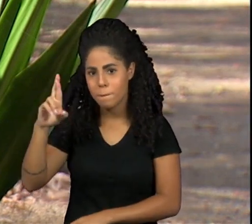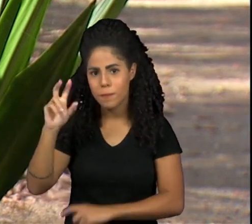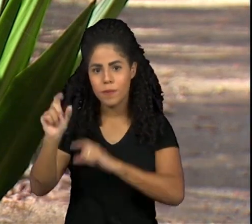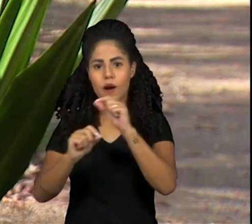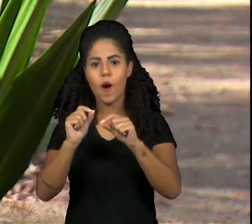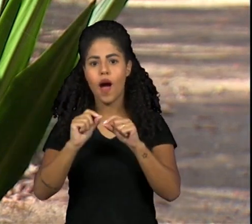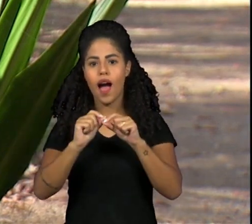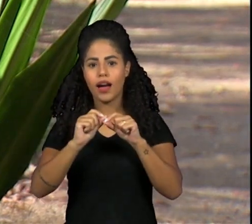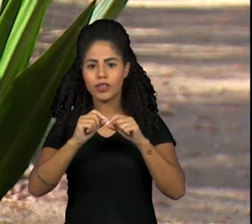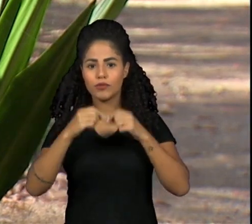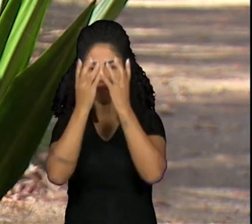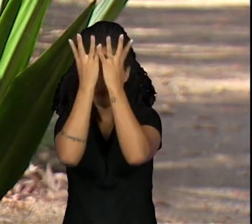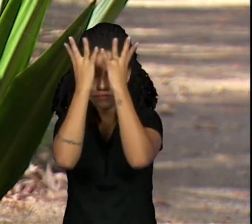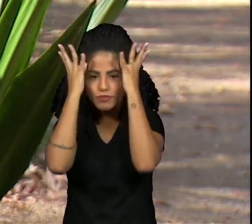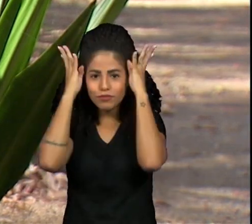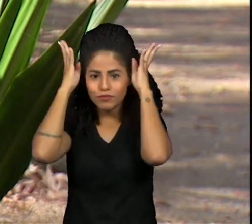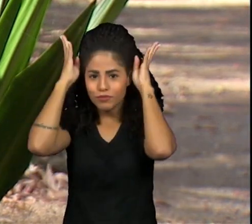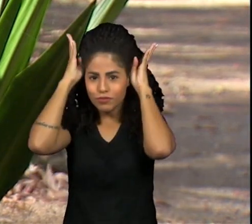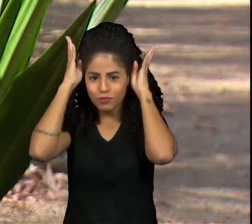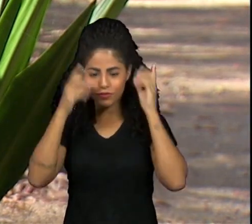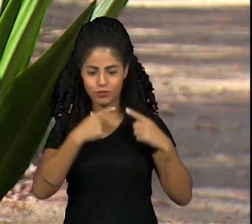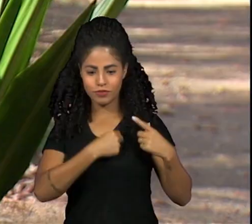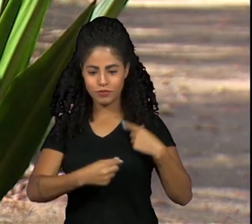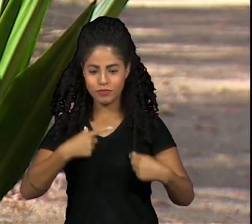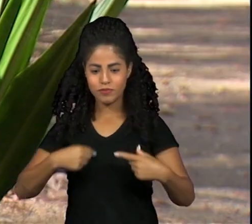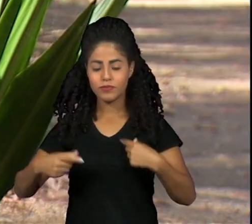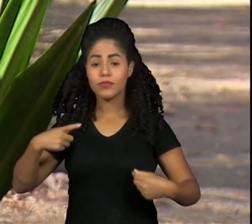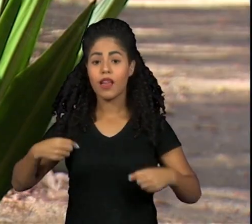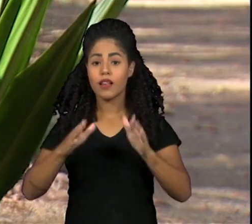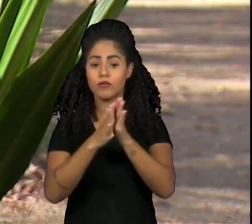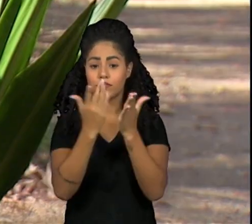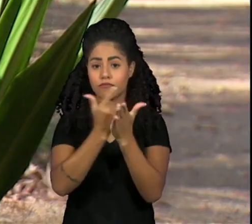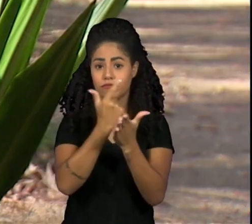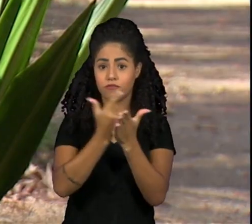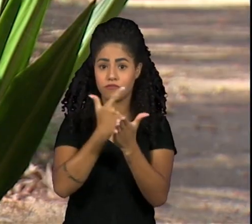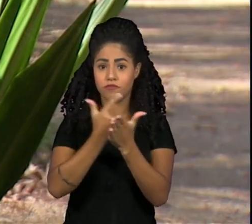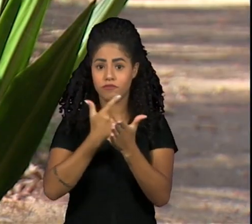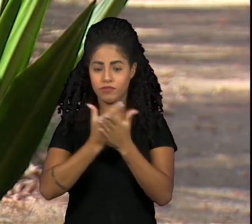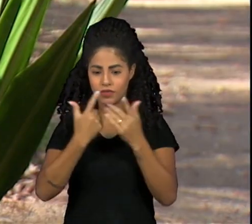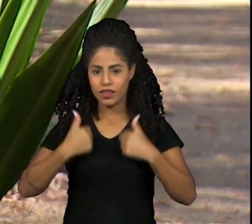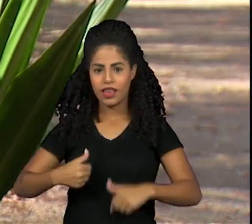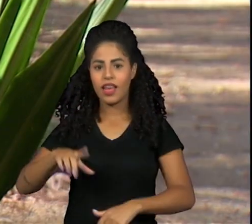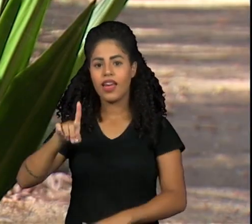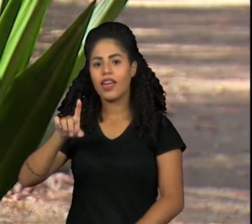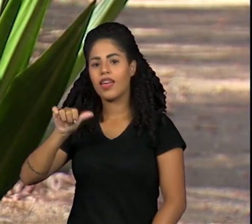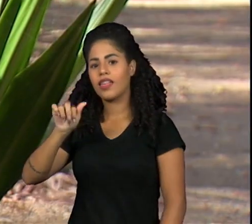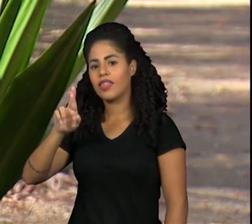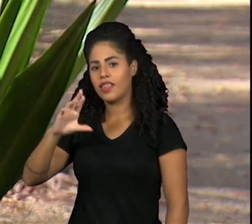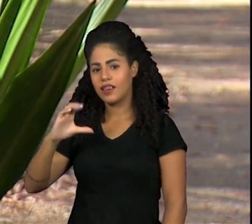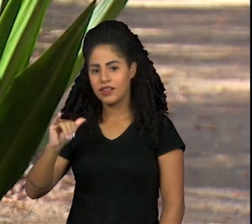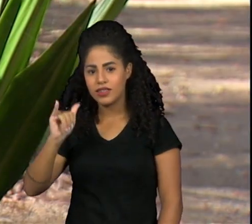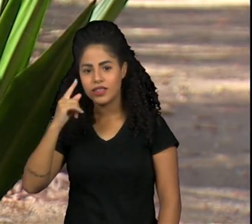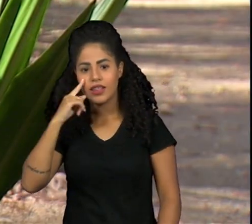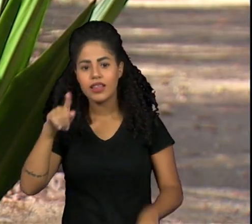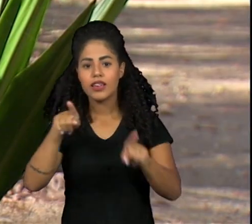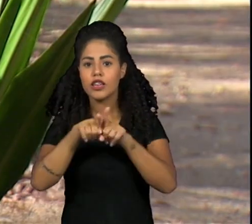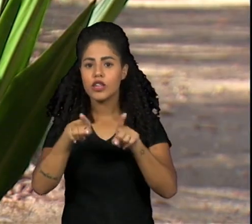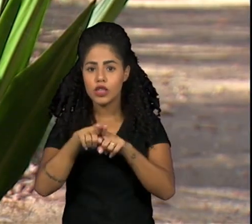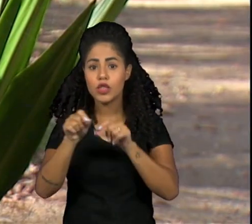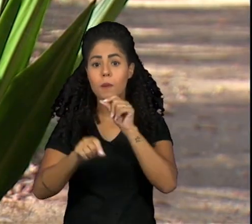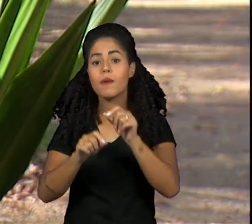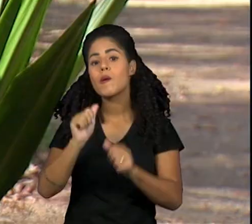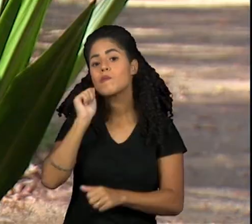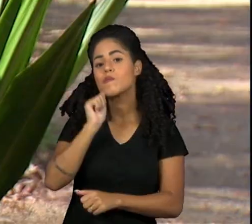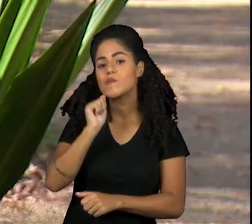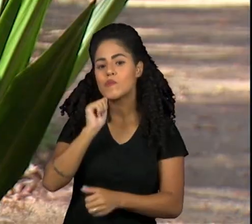como joias em penas, já foram citadas em livro do antropólogo Darcy Ribeiro e da sua mulher, a também